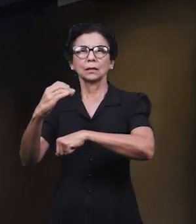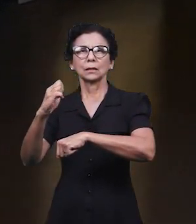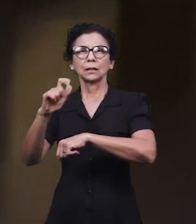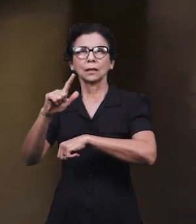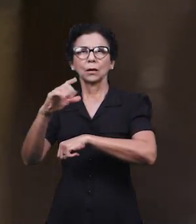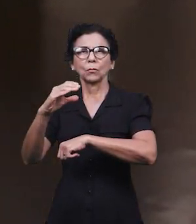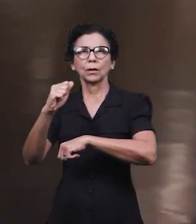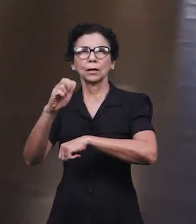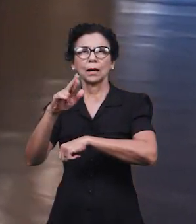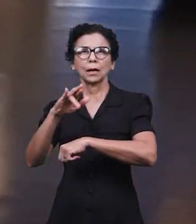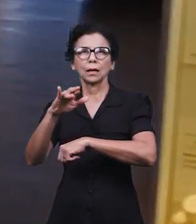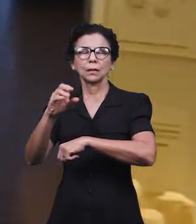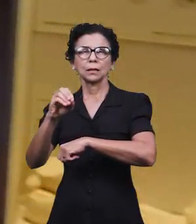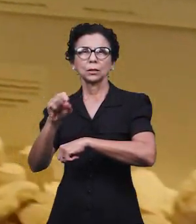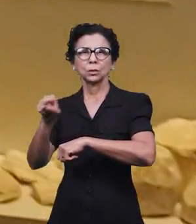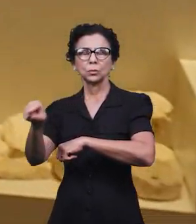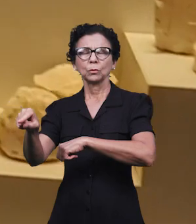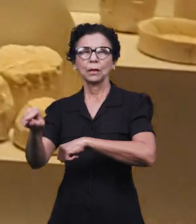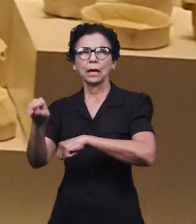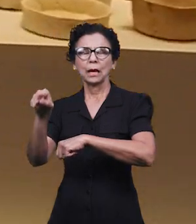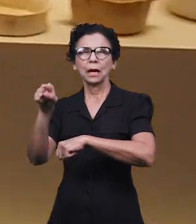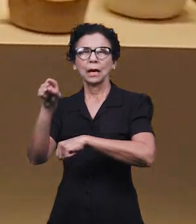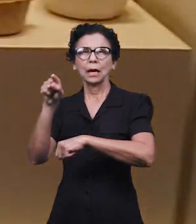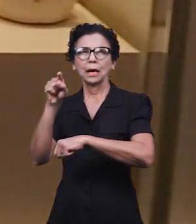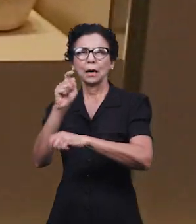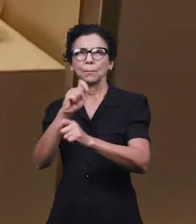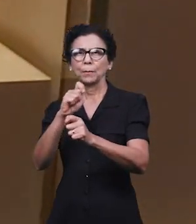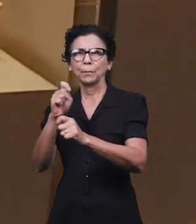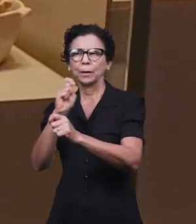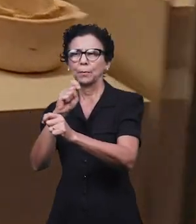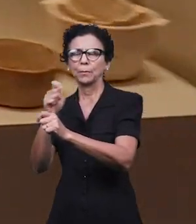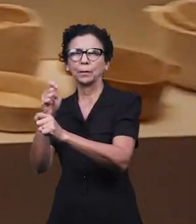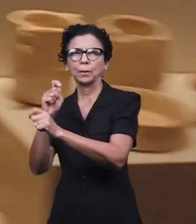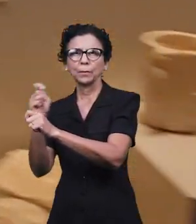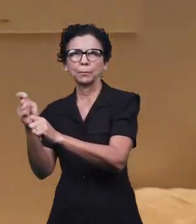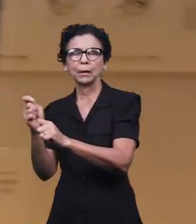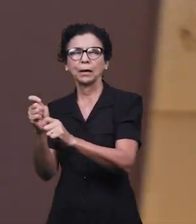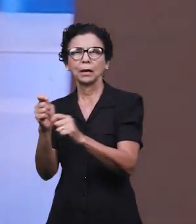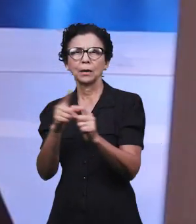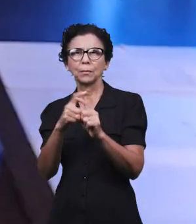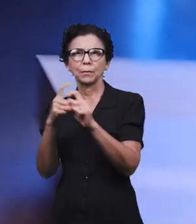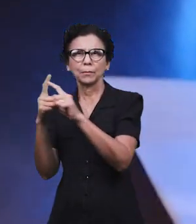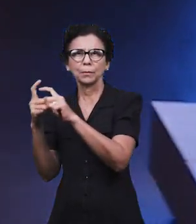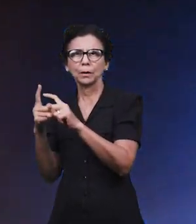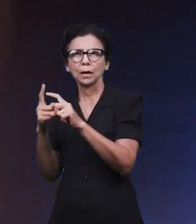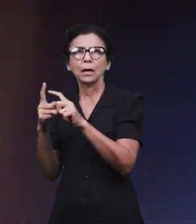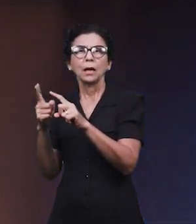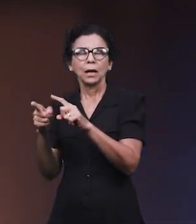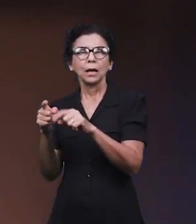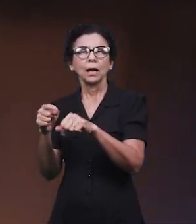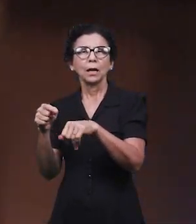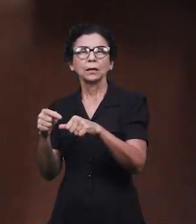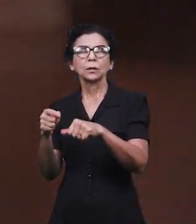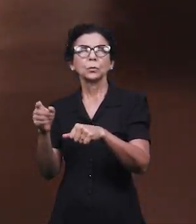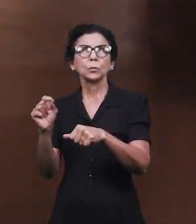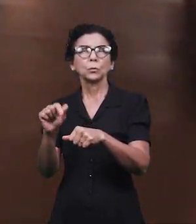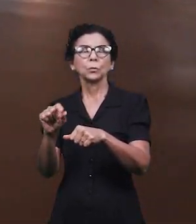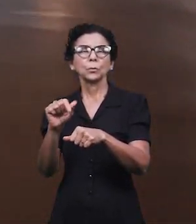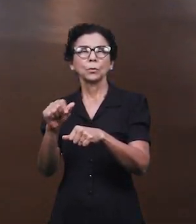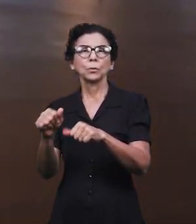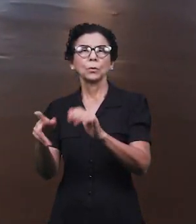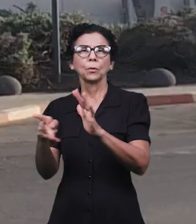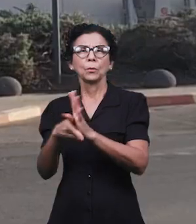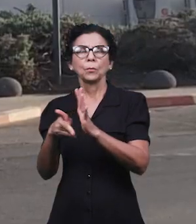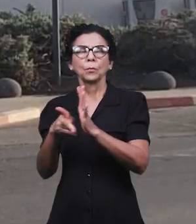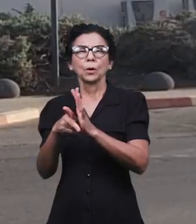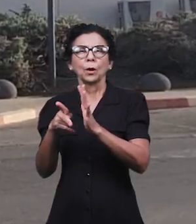ou governador, né? Tinha esses títulos, Pôncio Pilatos. Pôncio Pilatos morava em Cesareia